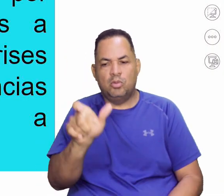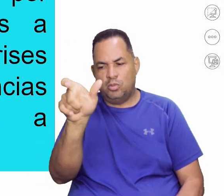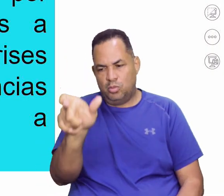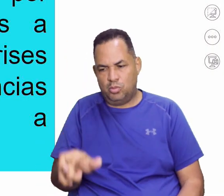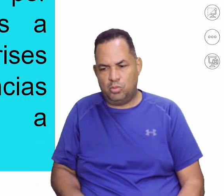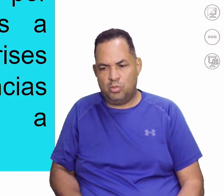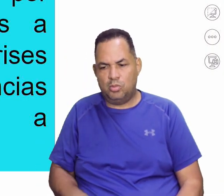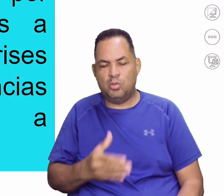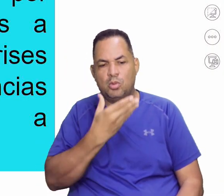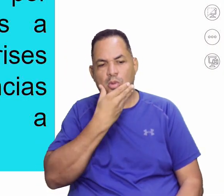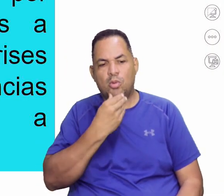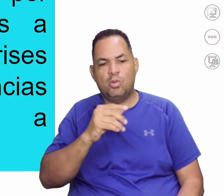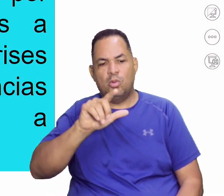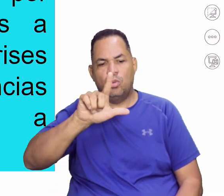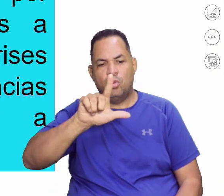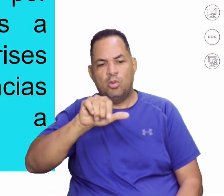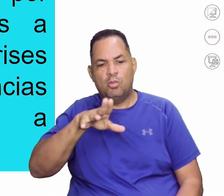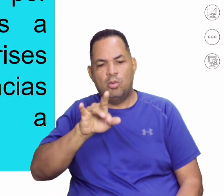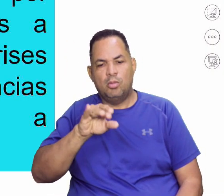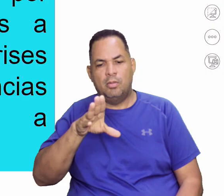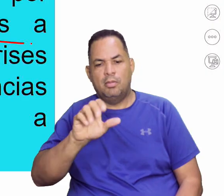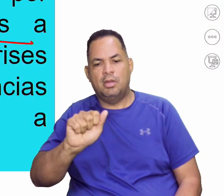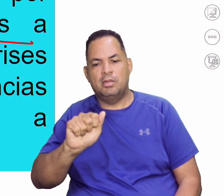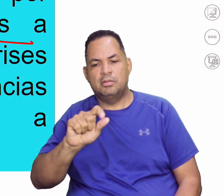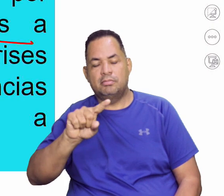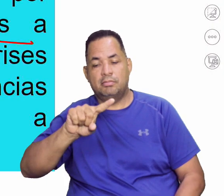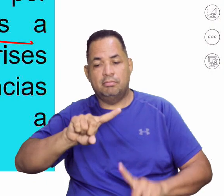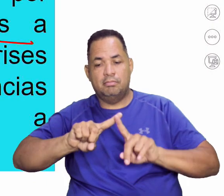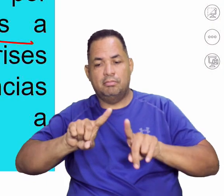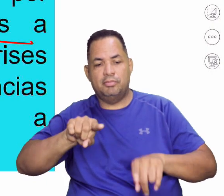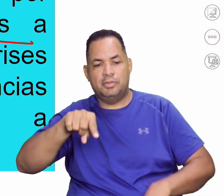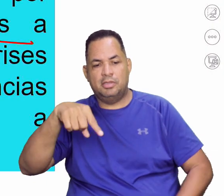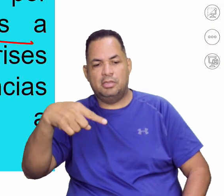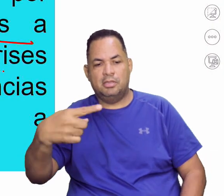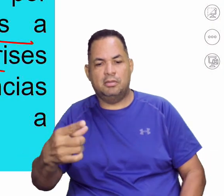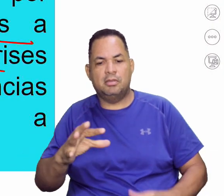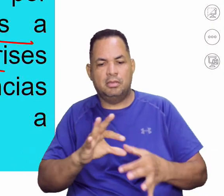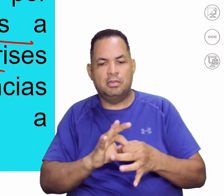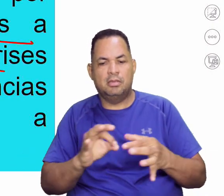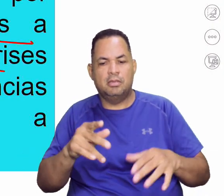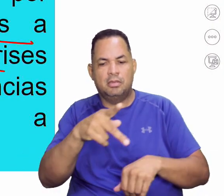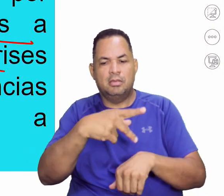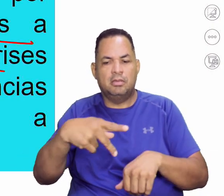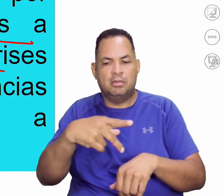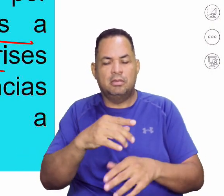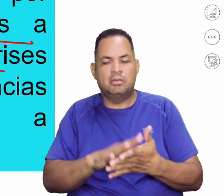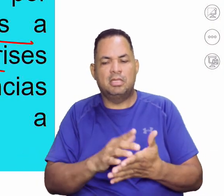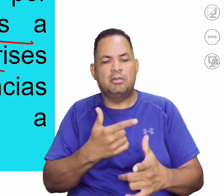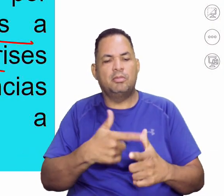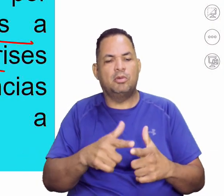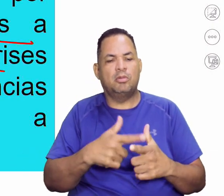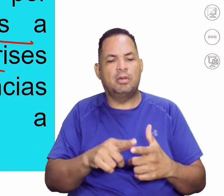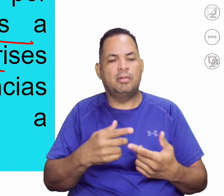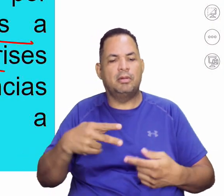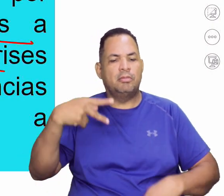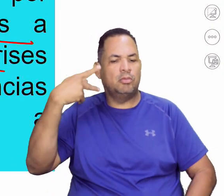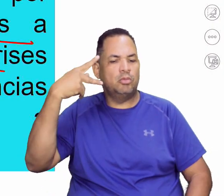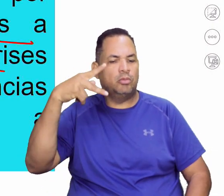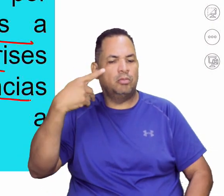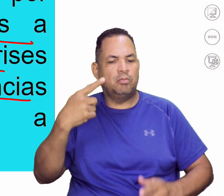por Lumumba. No entanto, logo após a independência, o país enfrentou crises